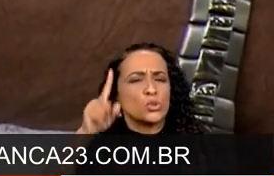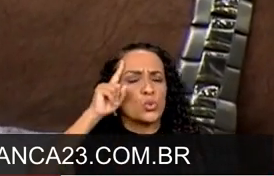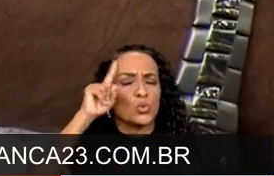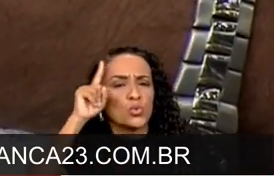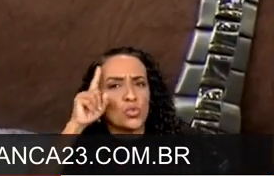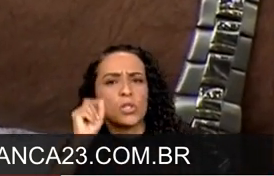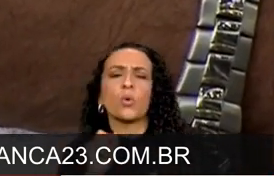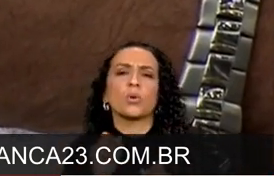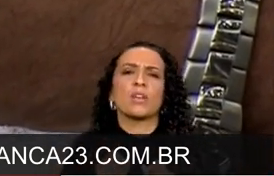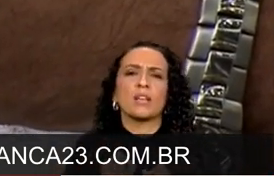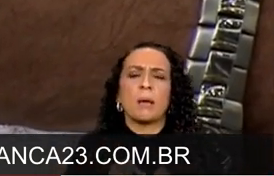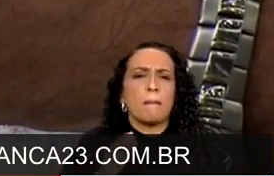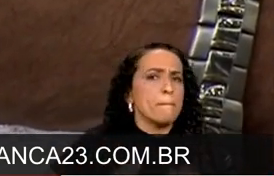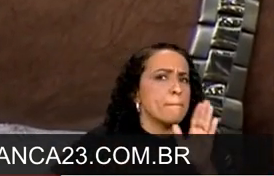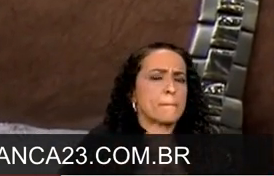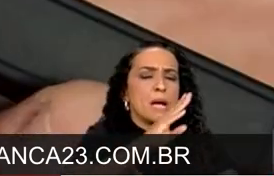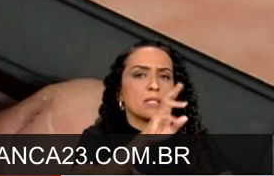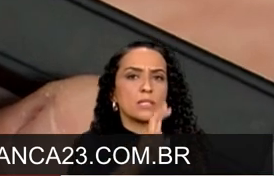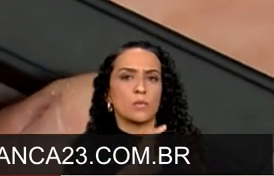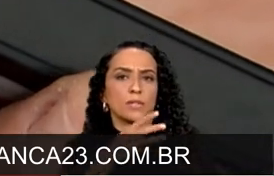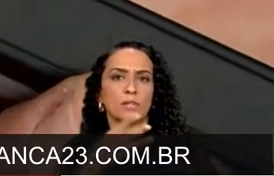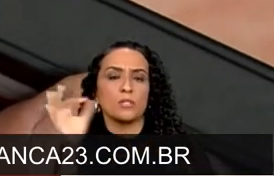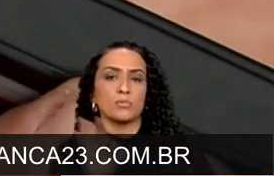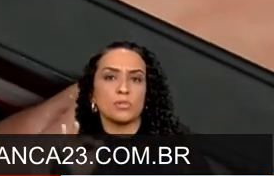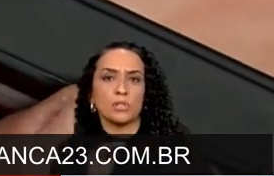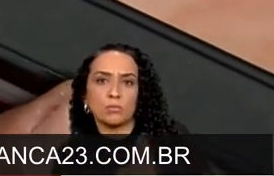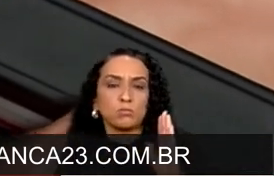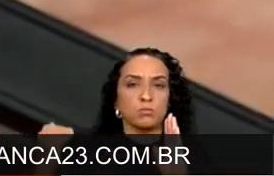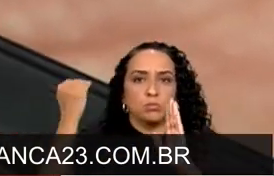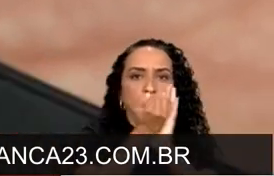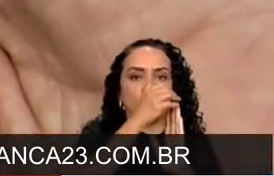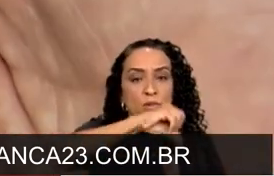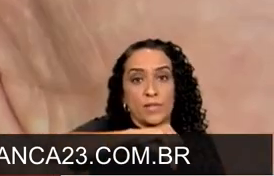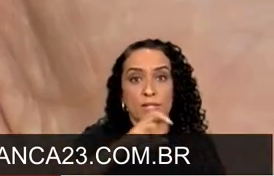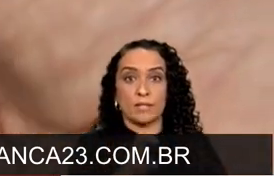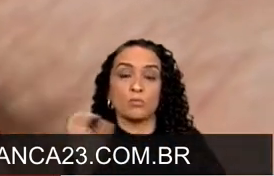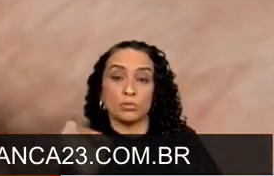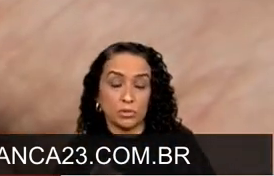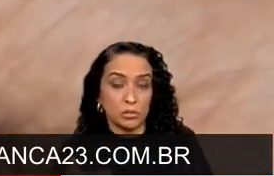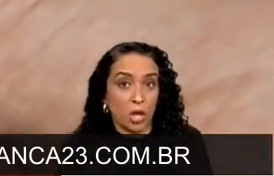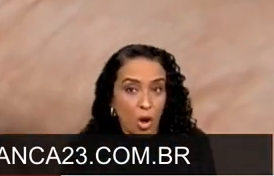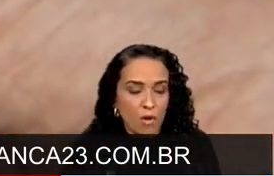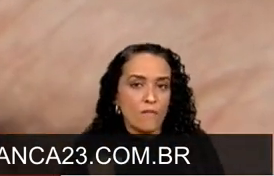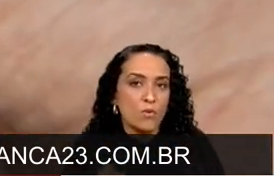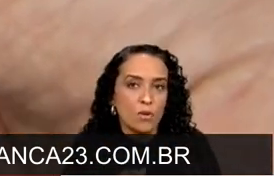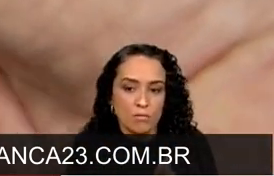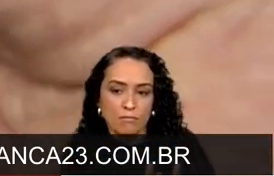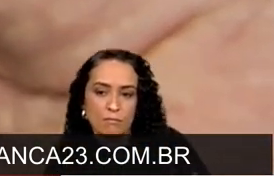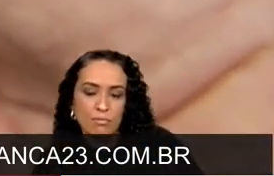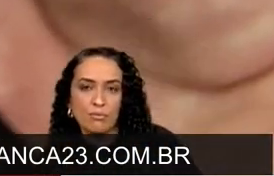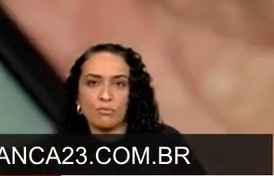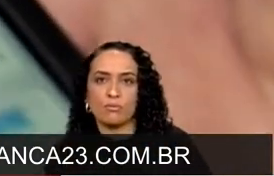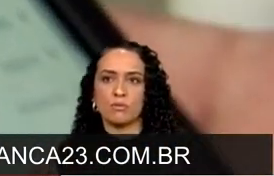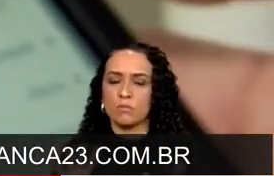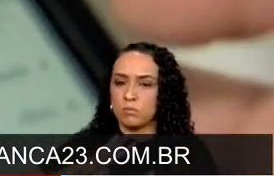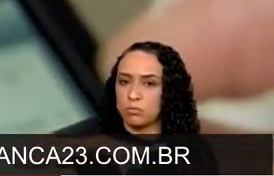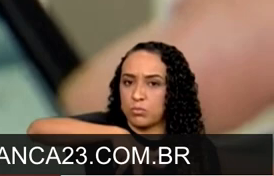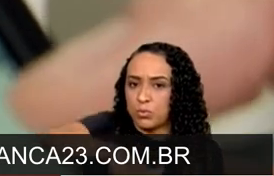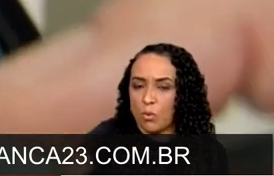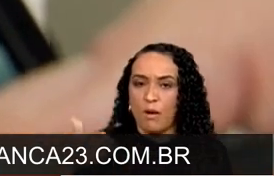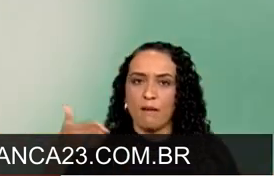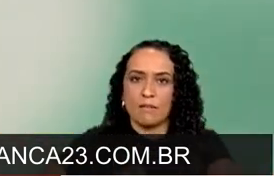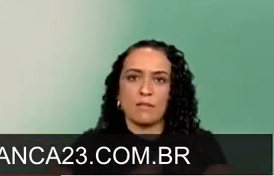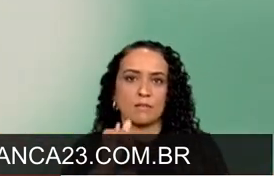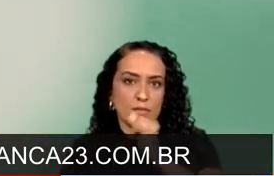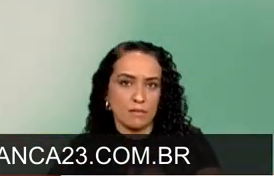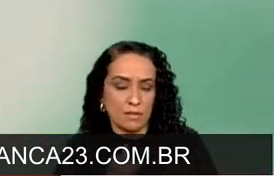dias, passou de 53% para 95%. Estamos vivendo a era da universalização do acesso à